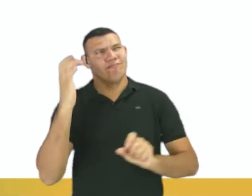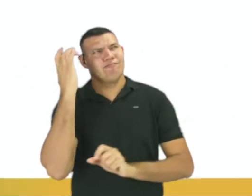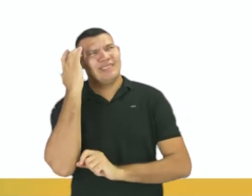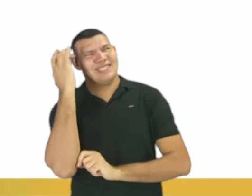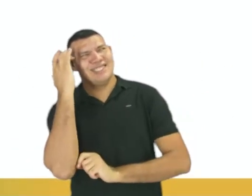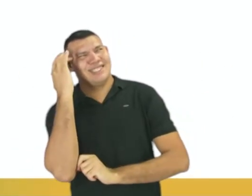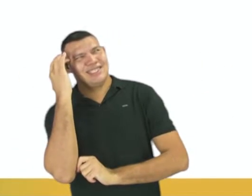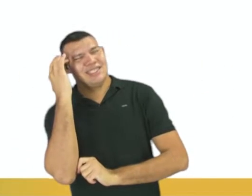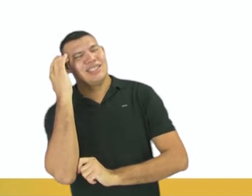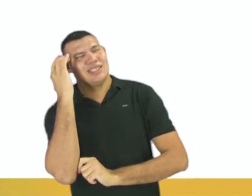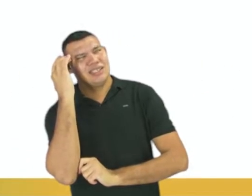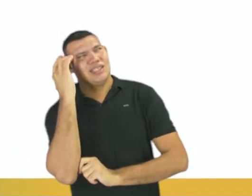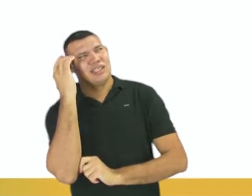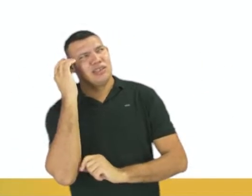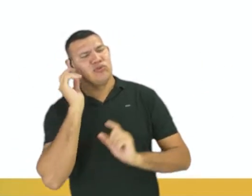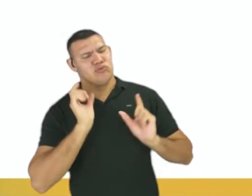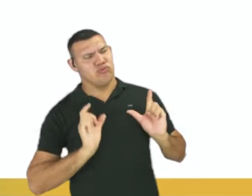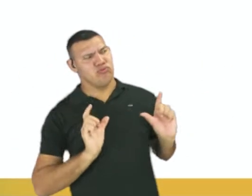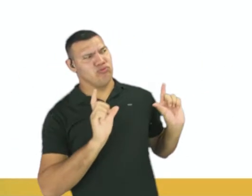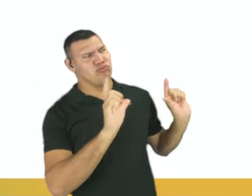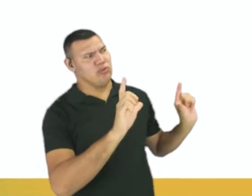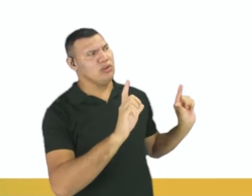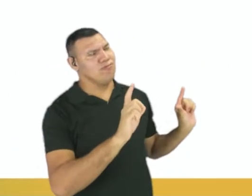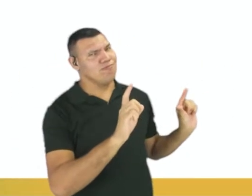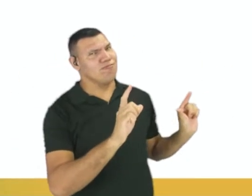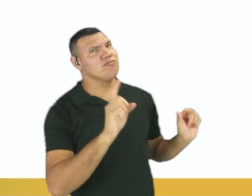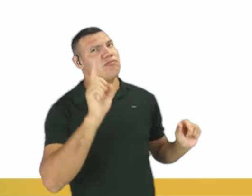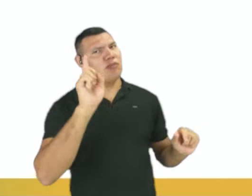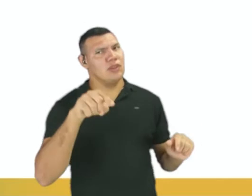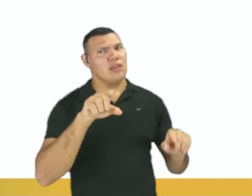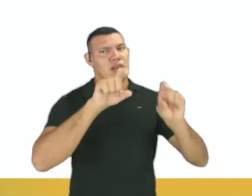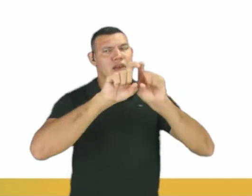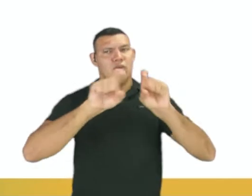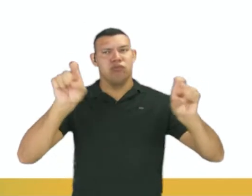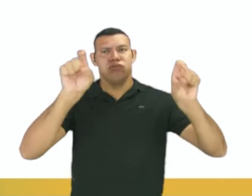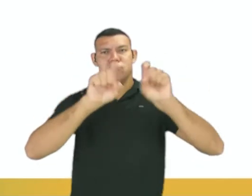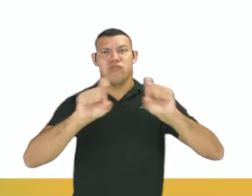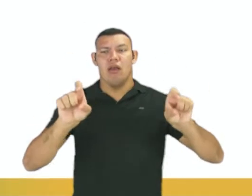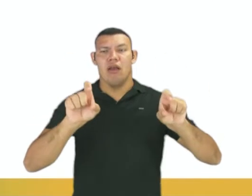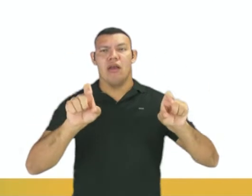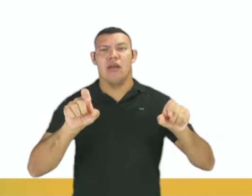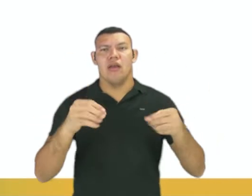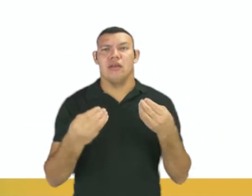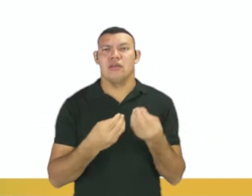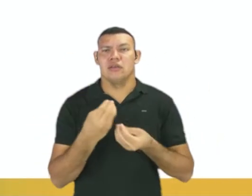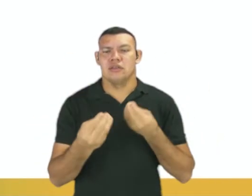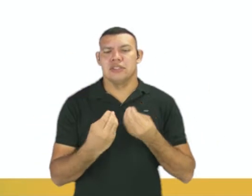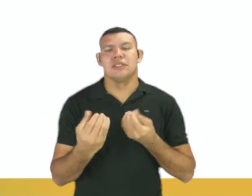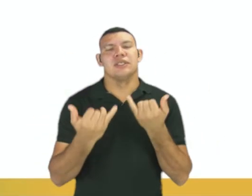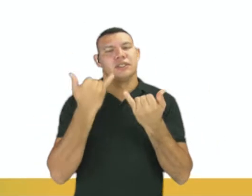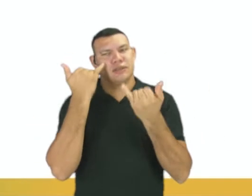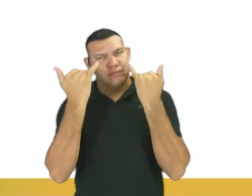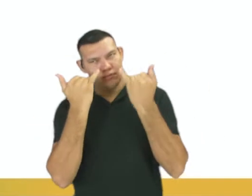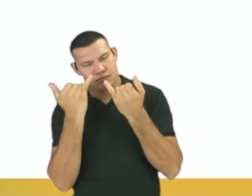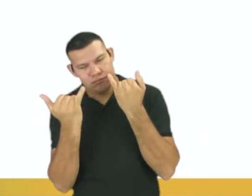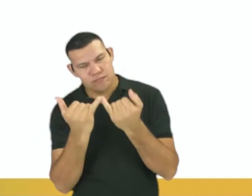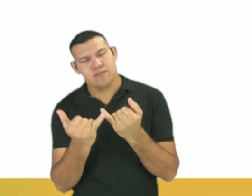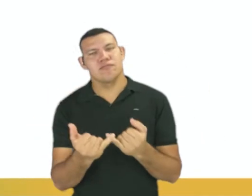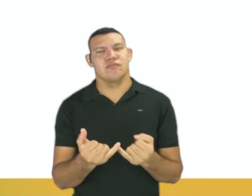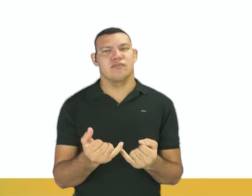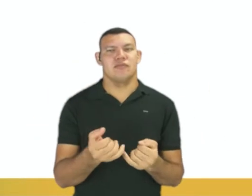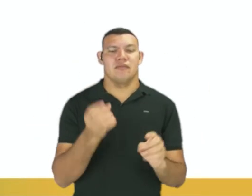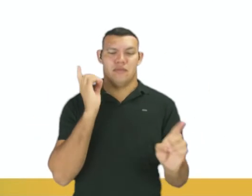pede demanda obriga que o enunciado continue as realizar Até que a informação e